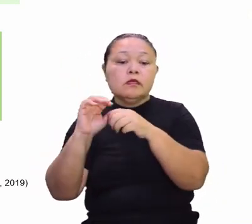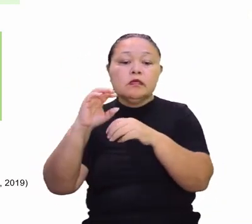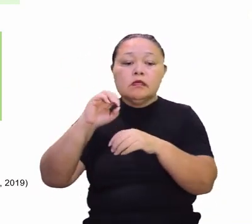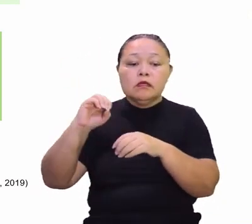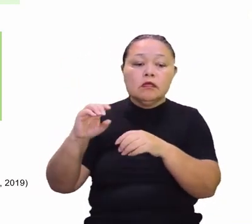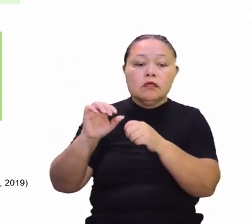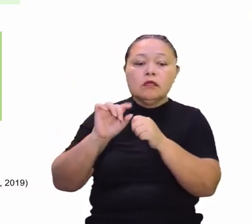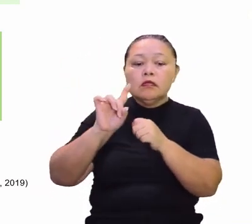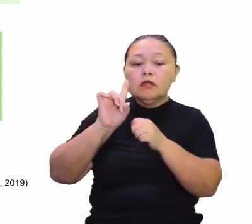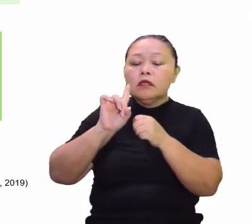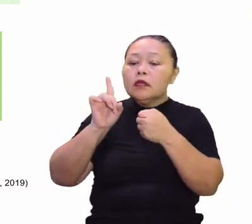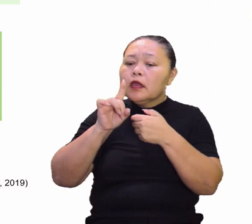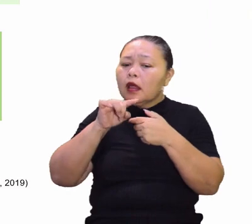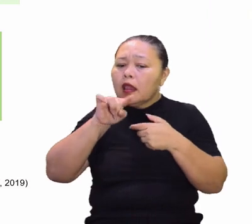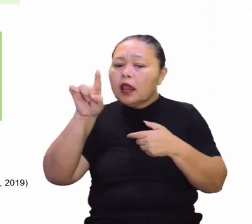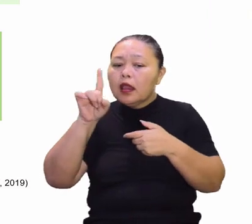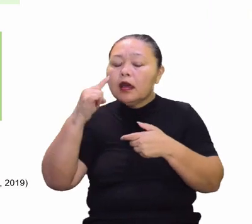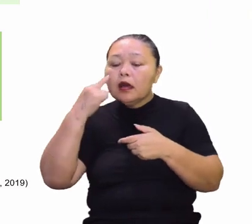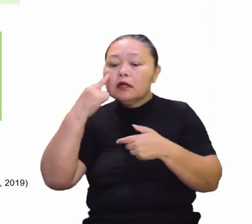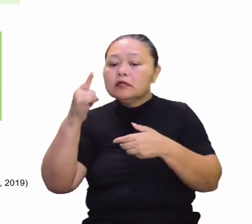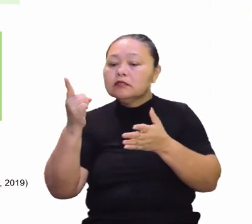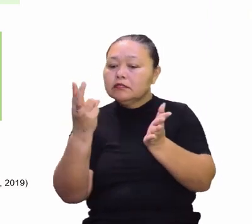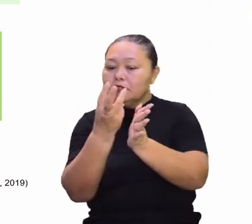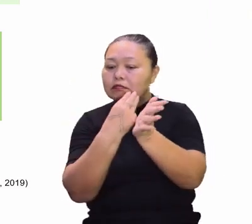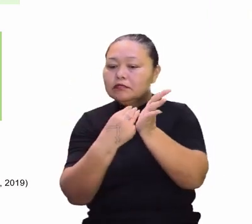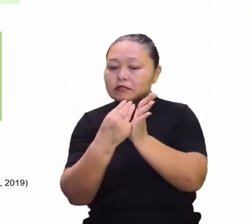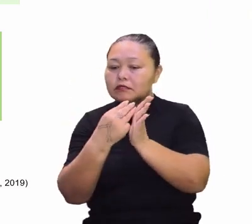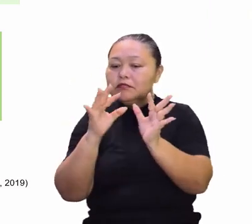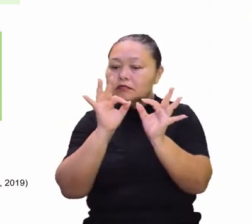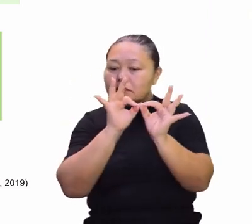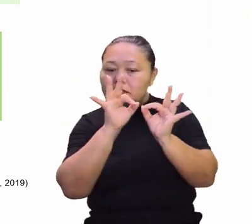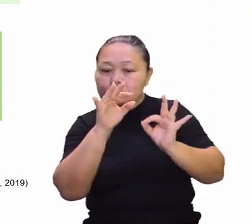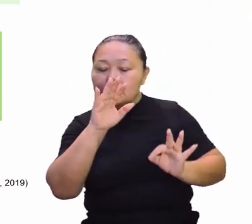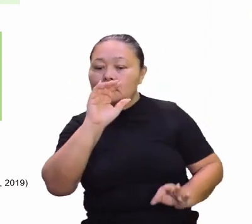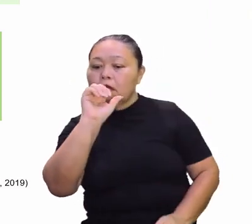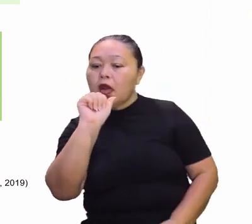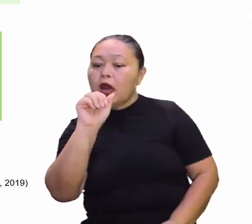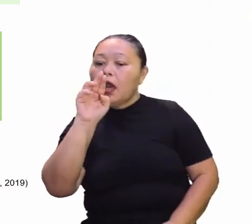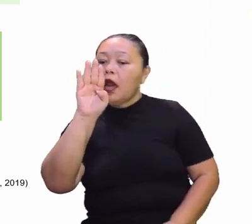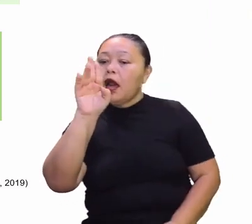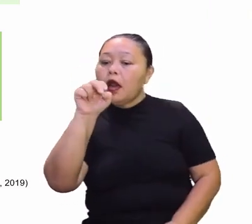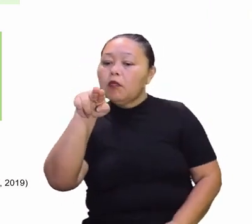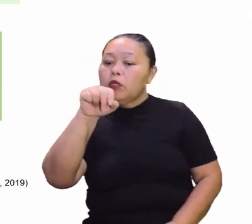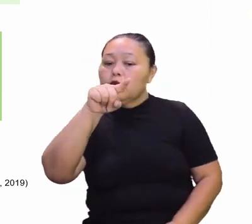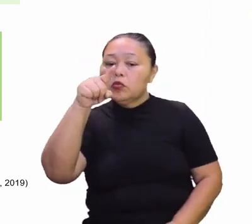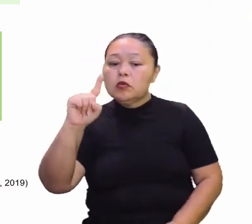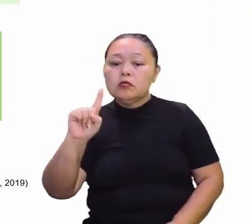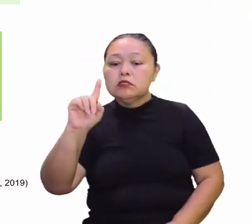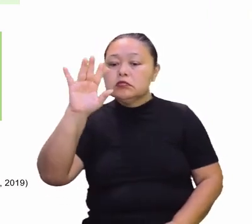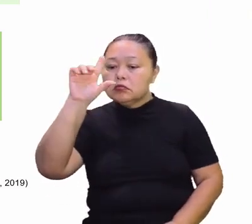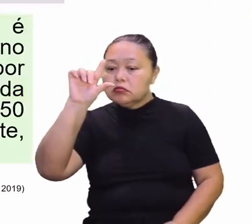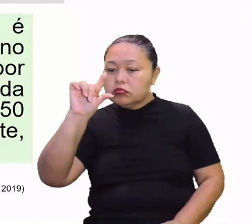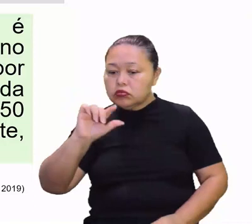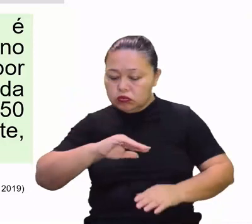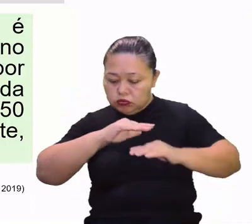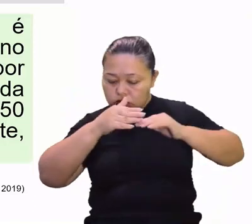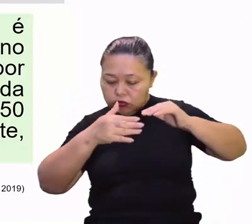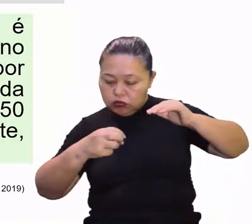do estado, lá na ponta do Abunã, como vimos no mapa. E tem uma baixa amplitude de relevo, 30